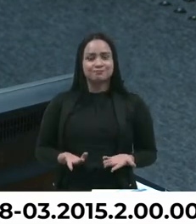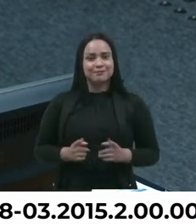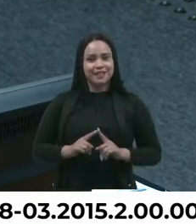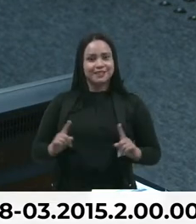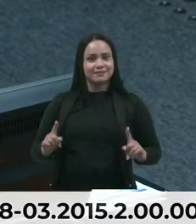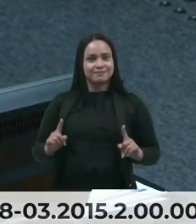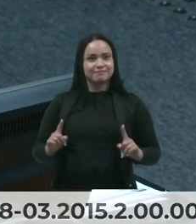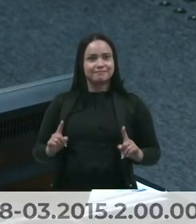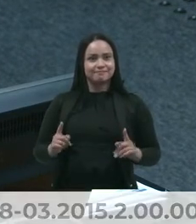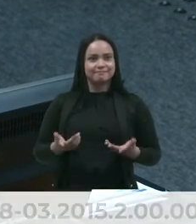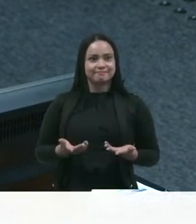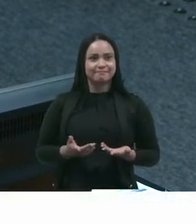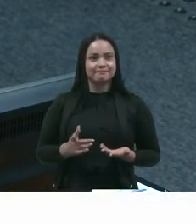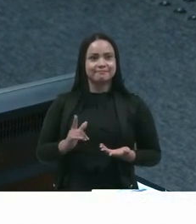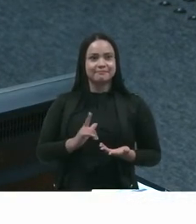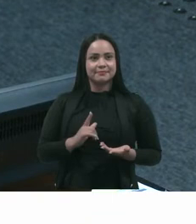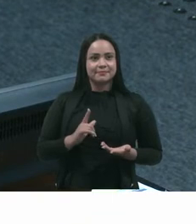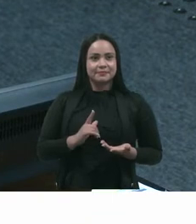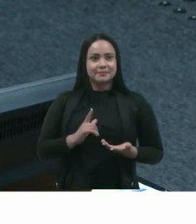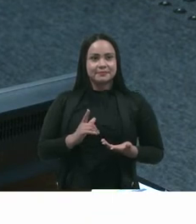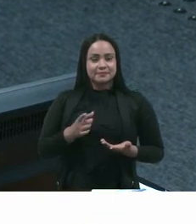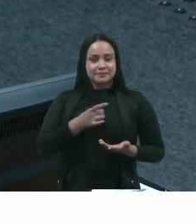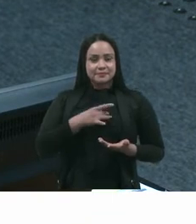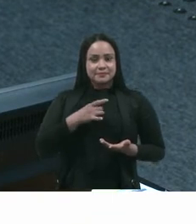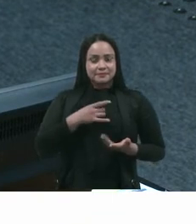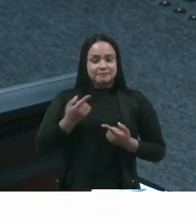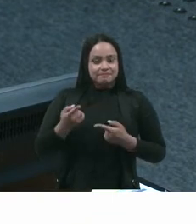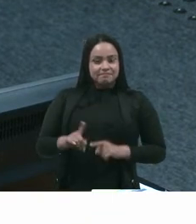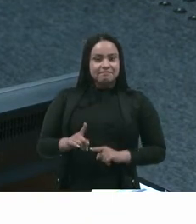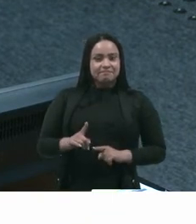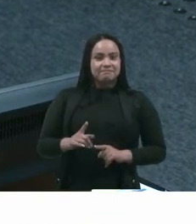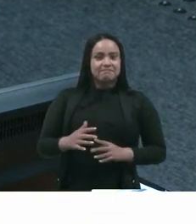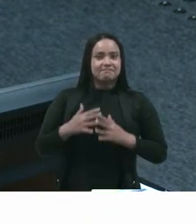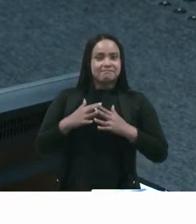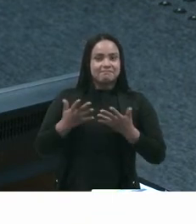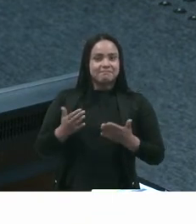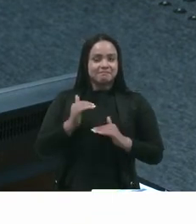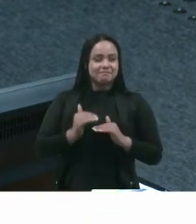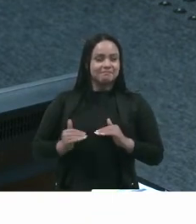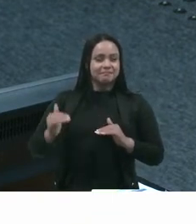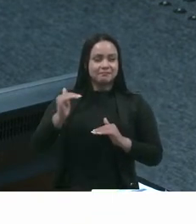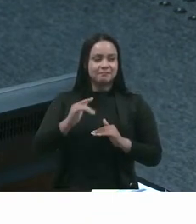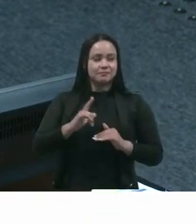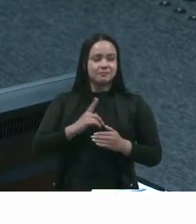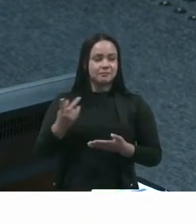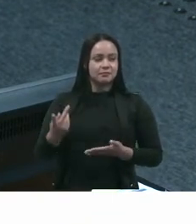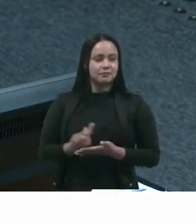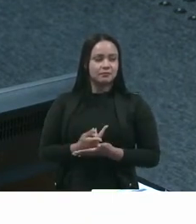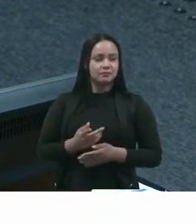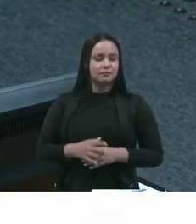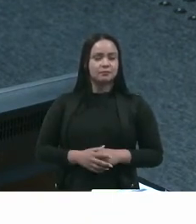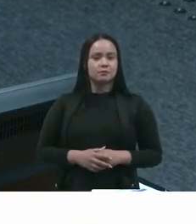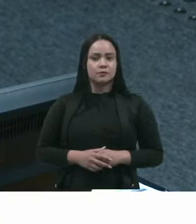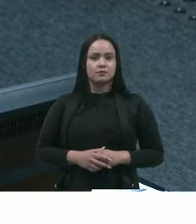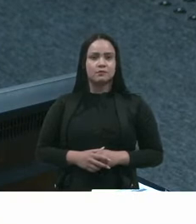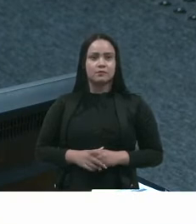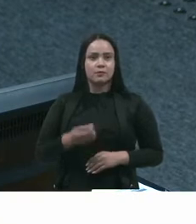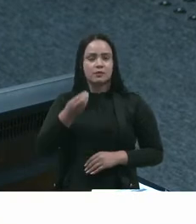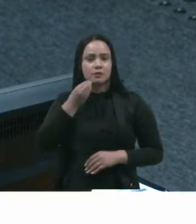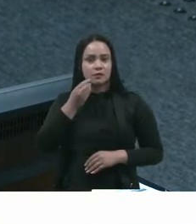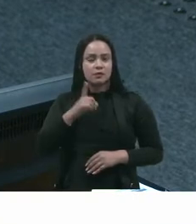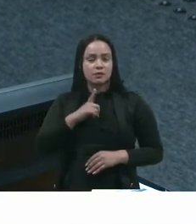mas temendo aprofundar esse meu engano, pedindo vênia, Sua Excelência, neste caso concreto, eu tendo